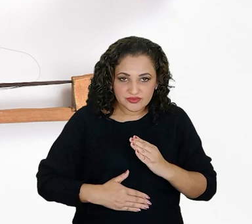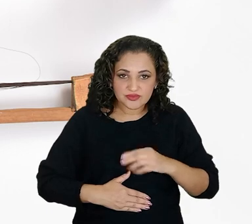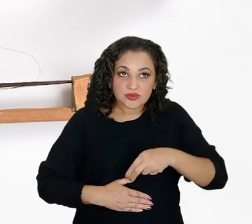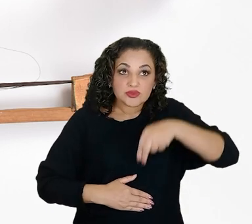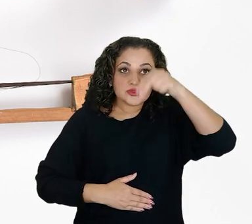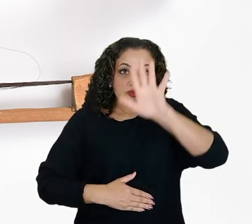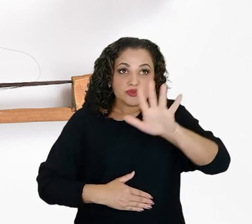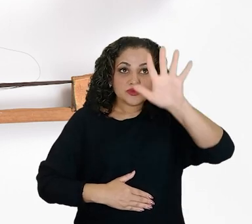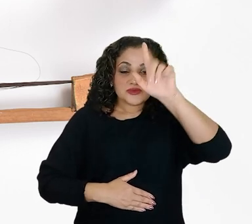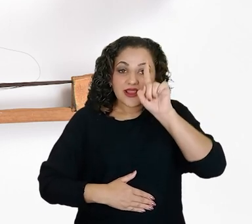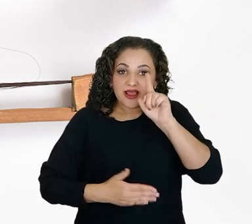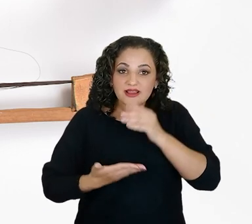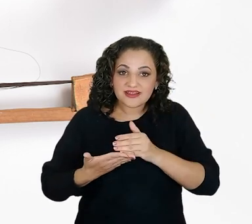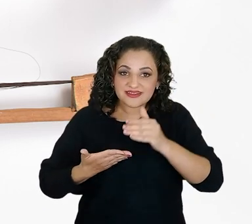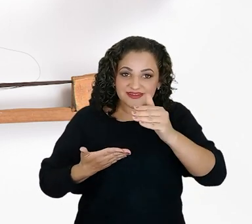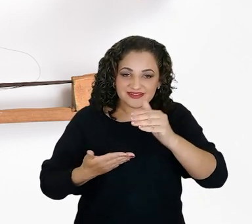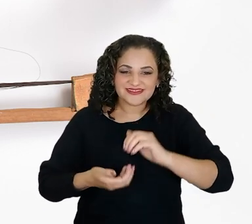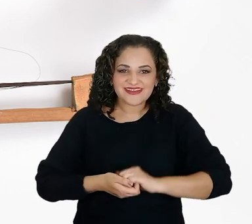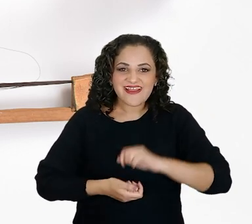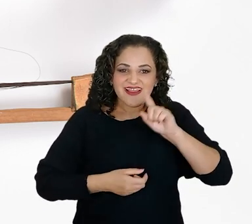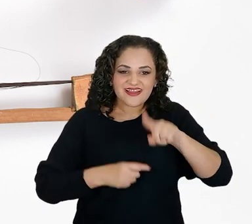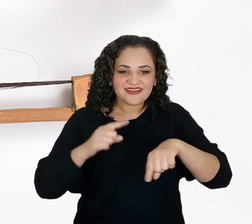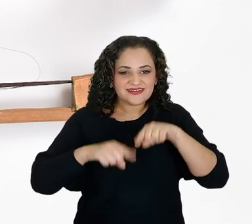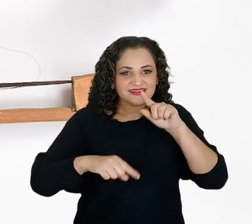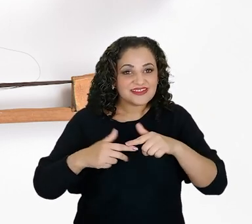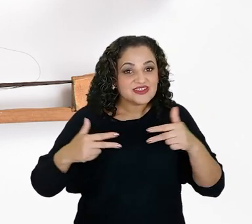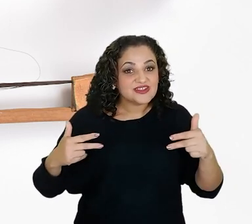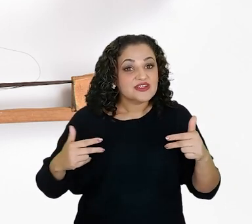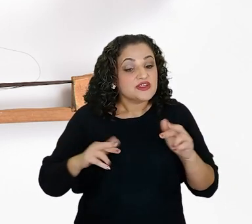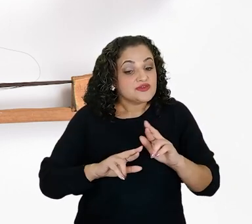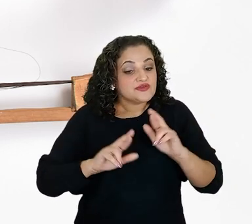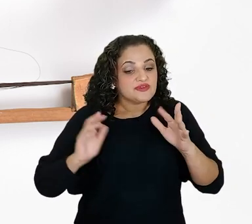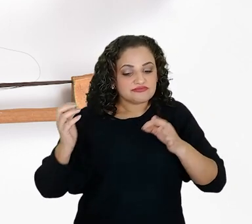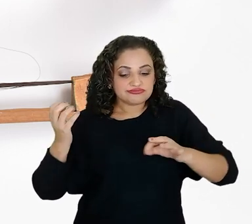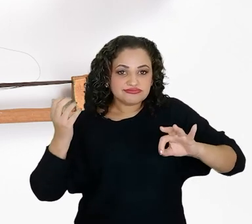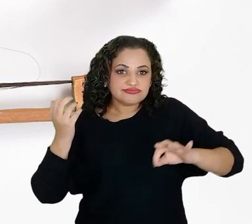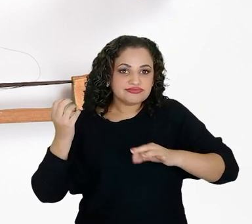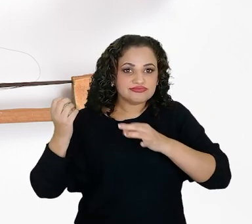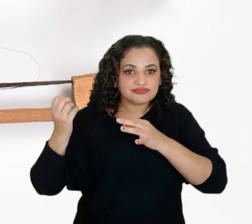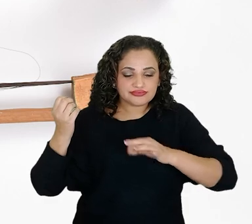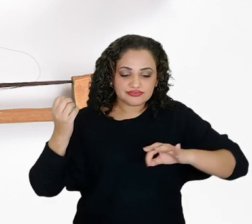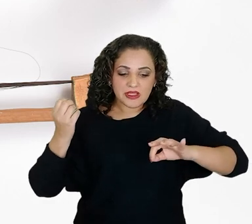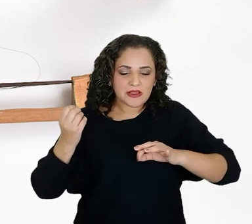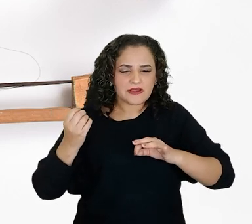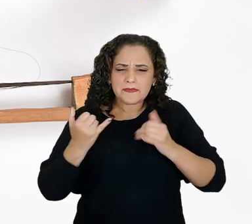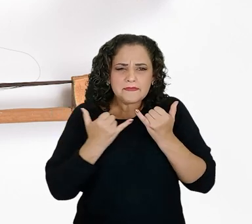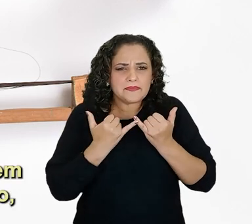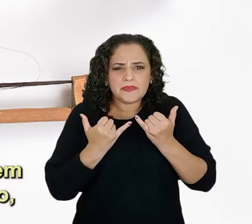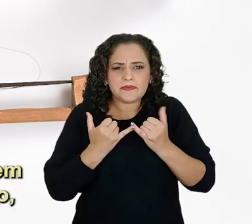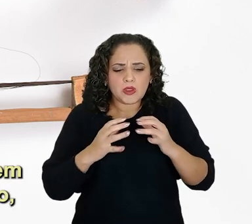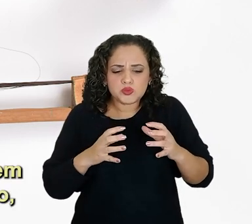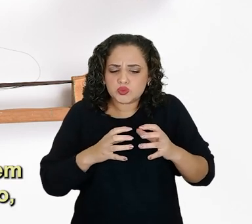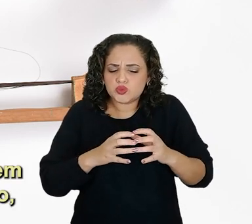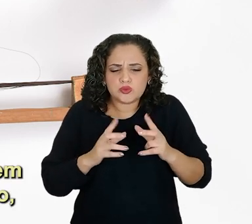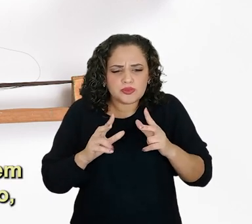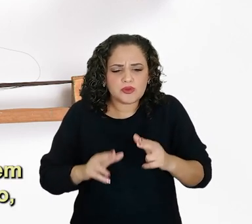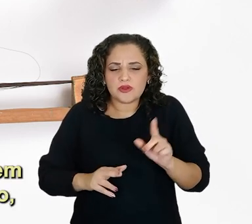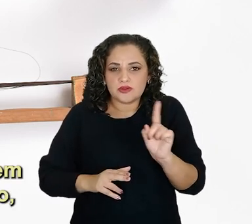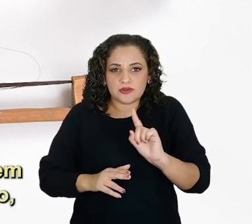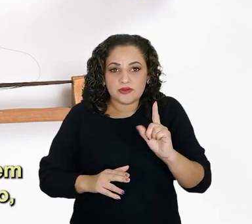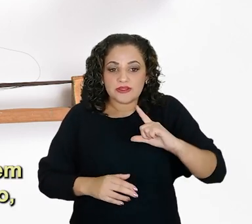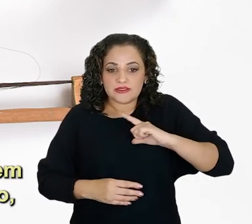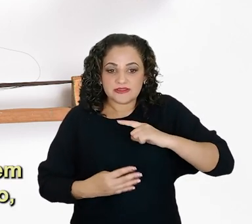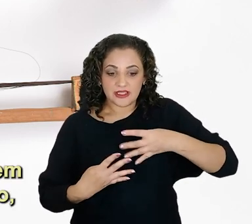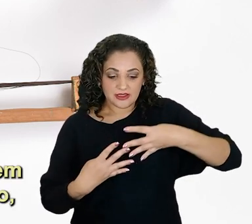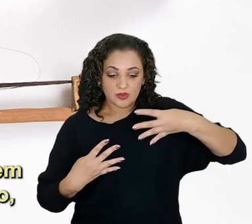instalou no Nordeste e ela é um instrumento um pouco diferente do violino na verdade não é parente do violino direto né a Rebeca tem quatro